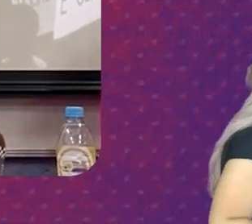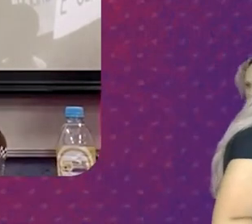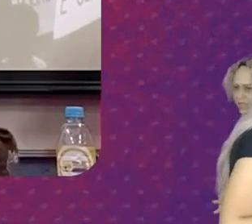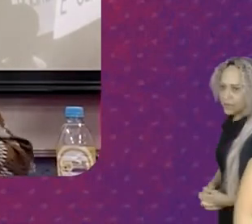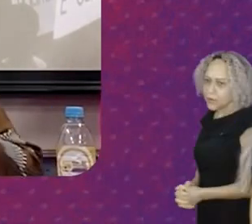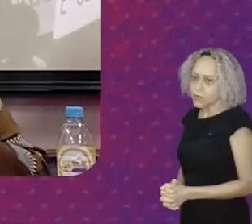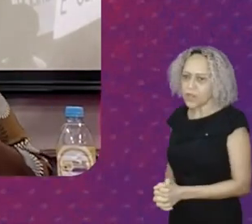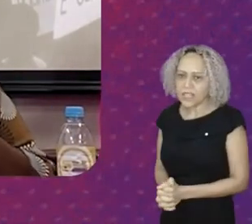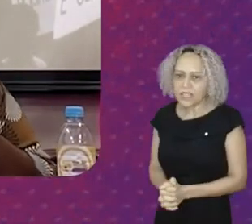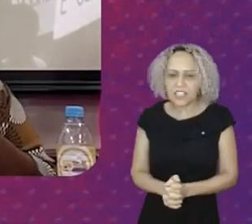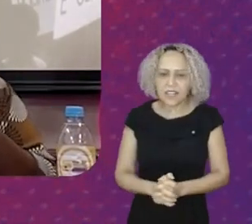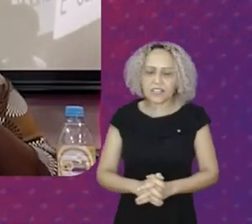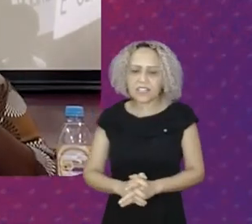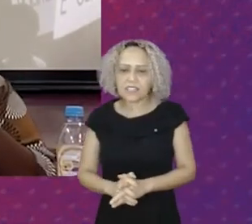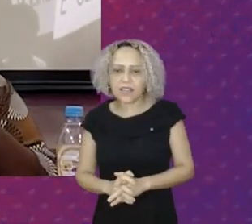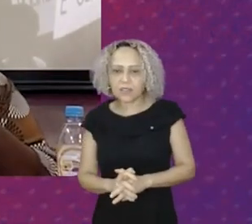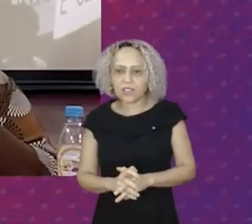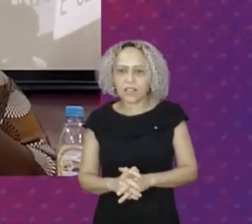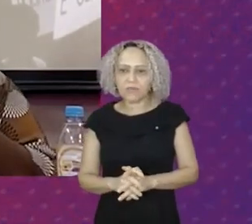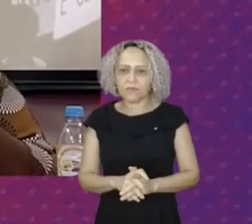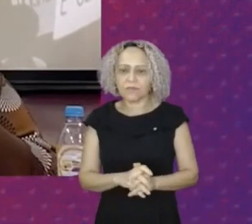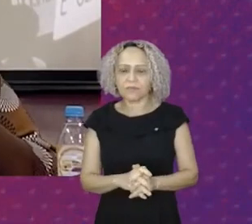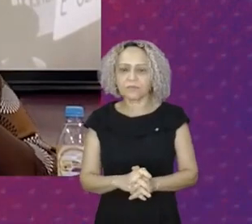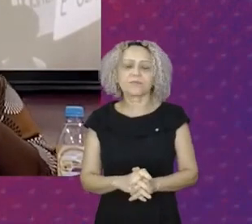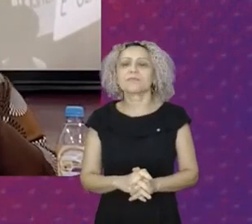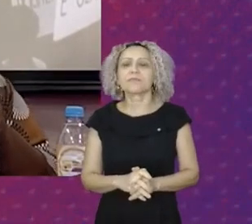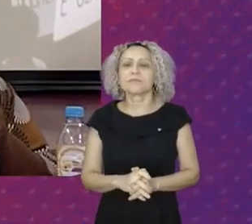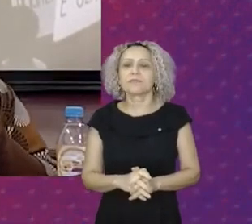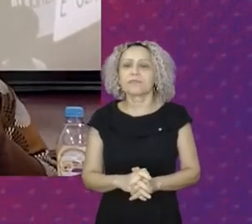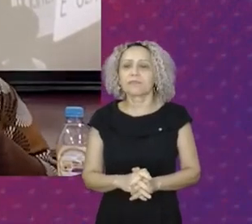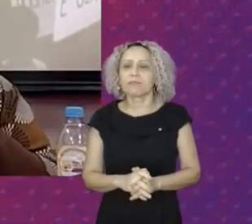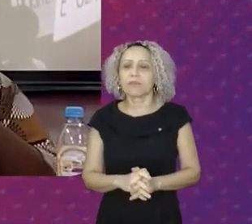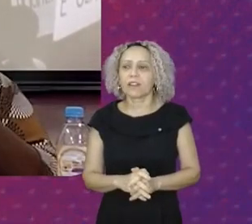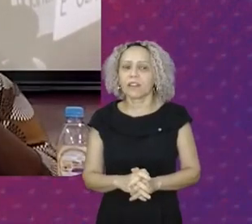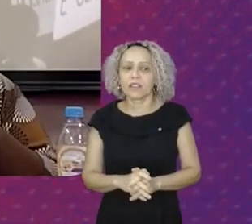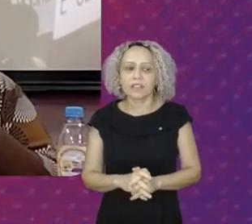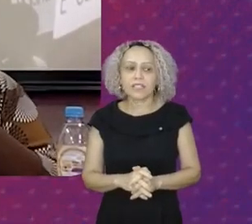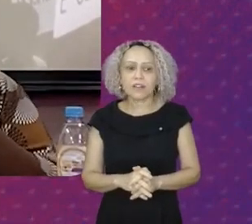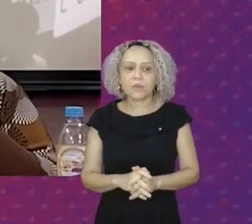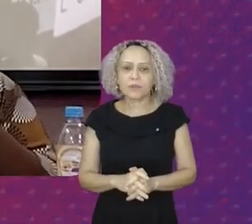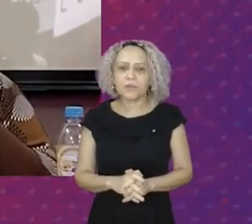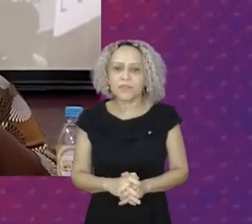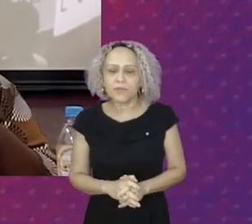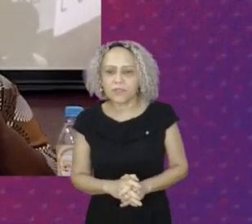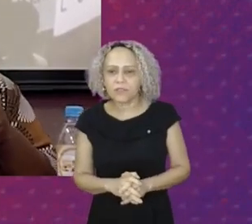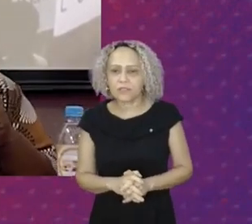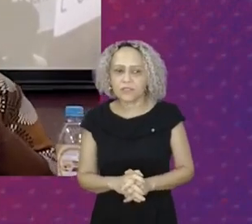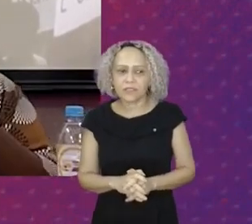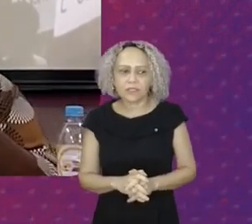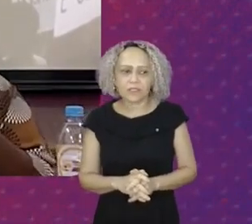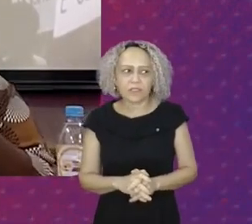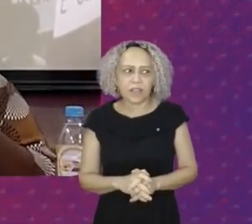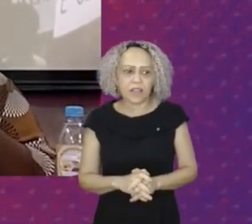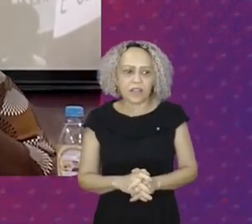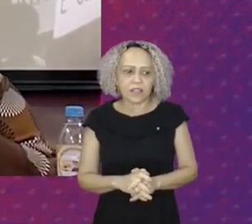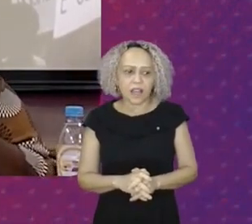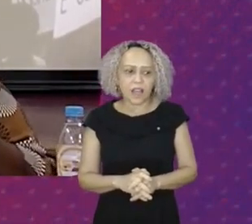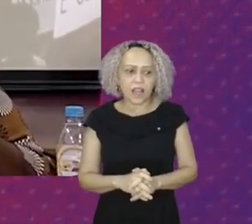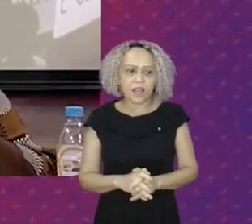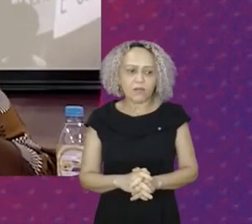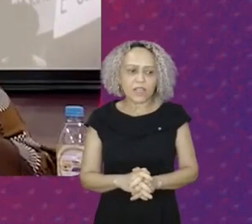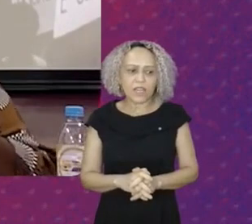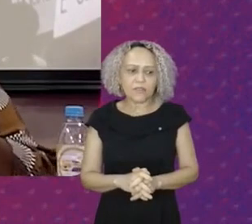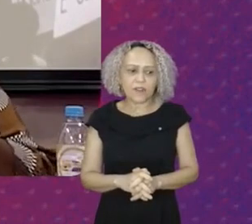adjetivados, infratores. A legislação brasileira assim tratava as crianças empobrecidas, as crianças